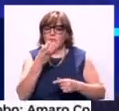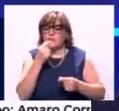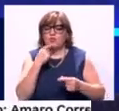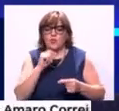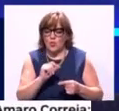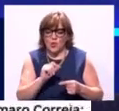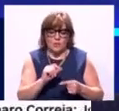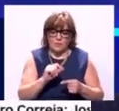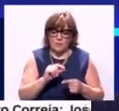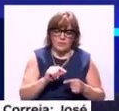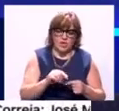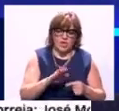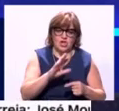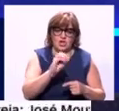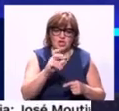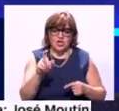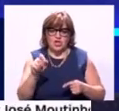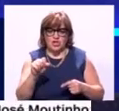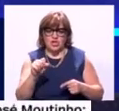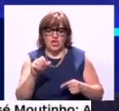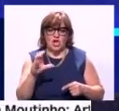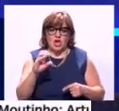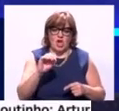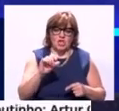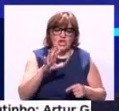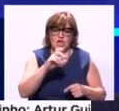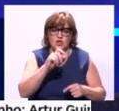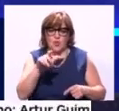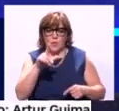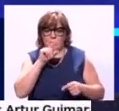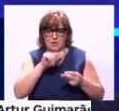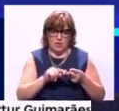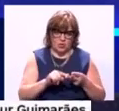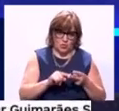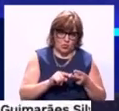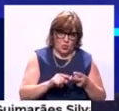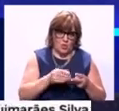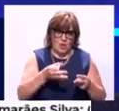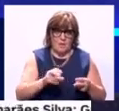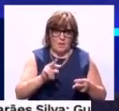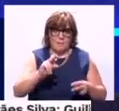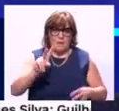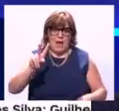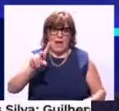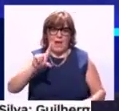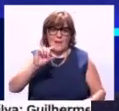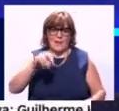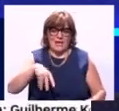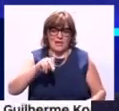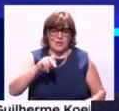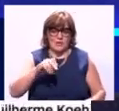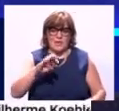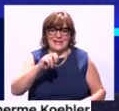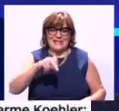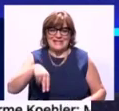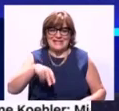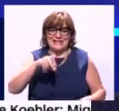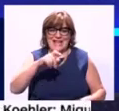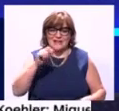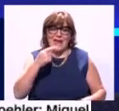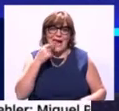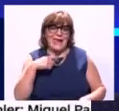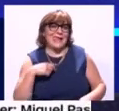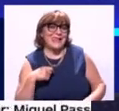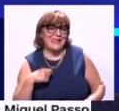o Rodolfo Leis, o Jorge Costa, o João Pinto, o Paulinho Santos, que trincava a língua. Nós